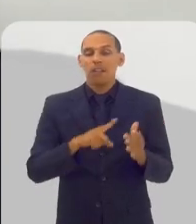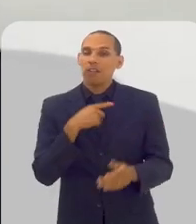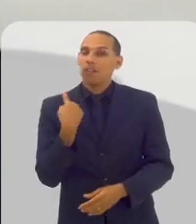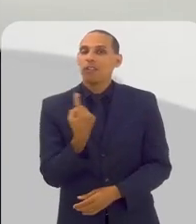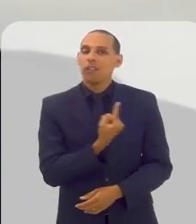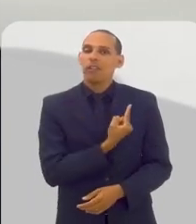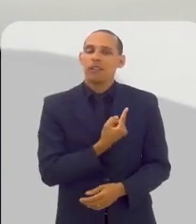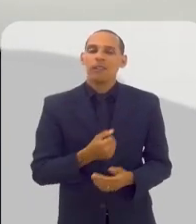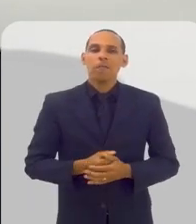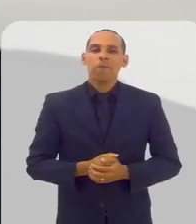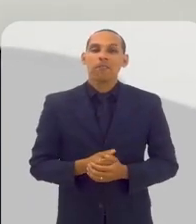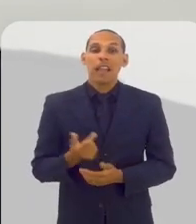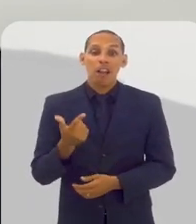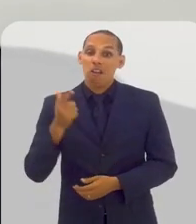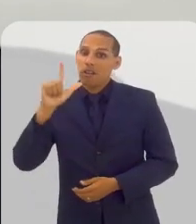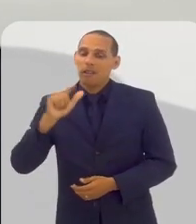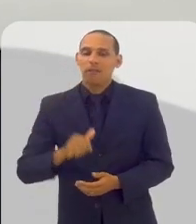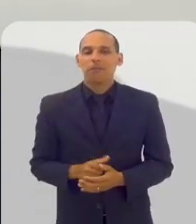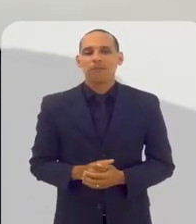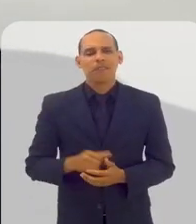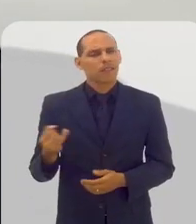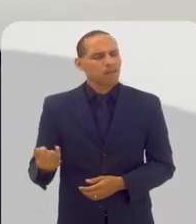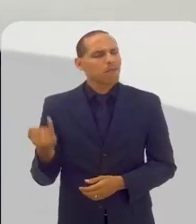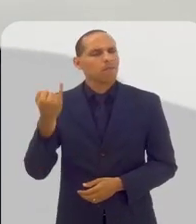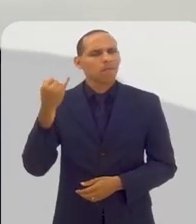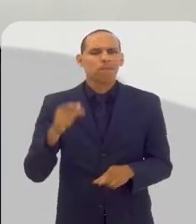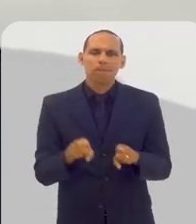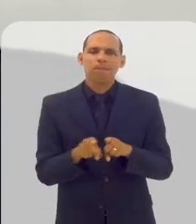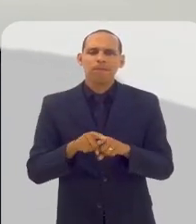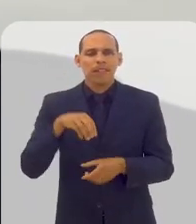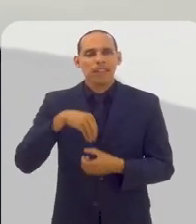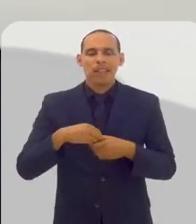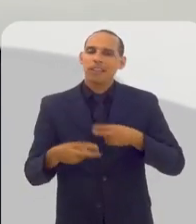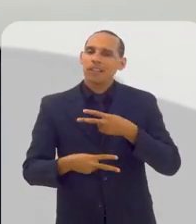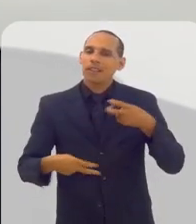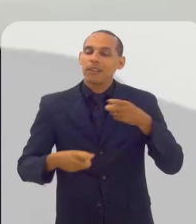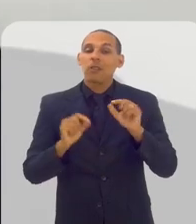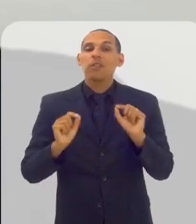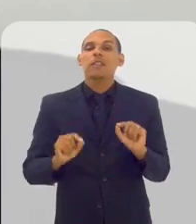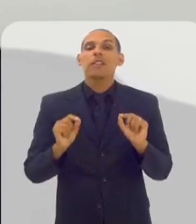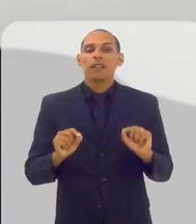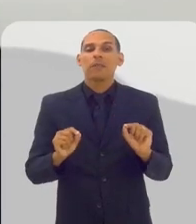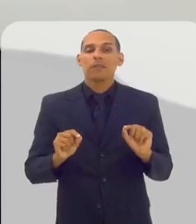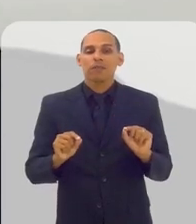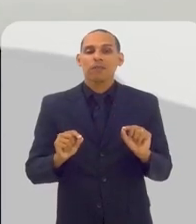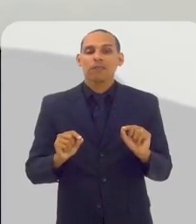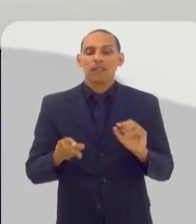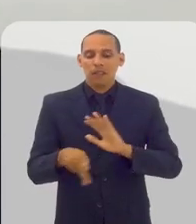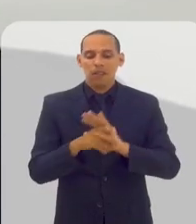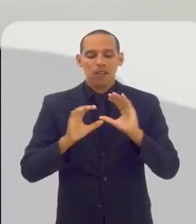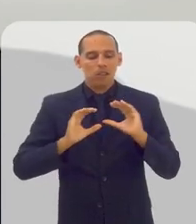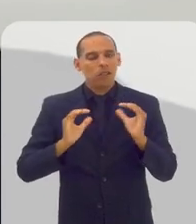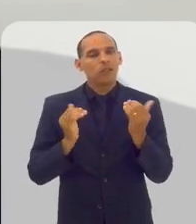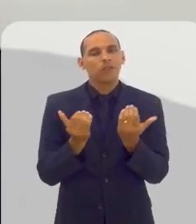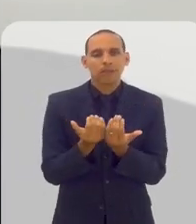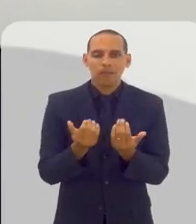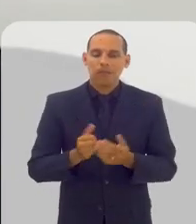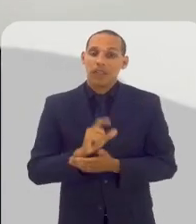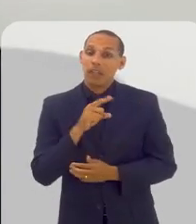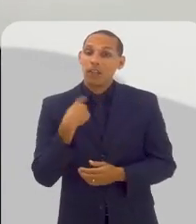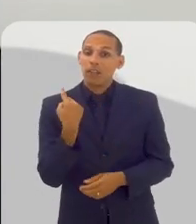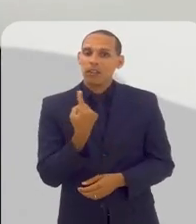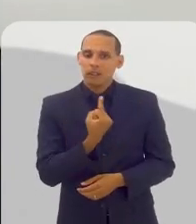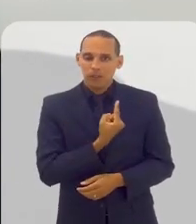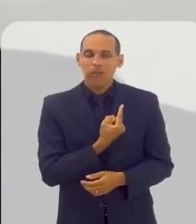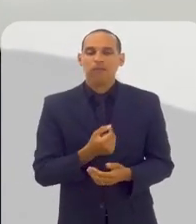que nós tem uma outra que é uma atividade importantíssima no Sebrae que atividade voltada para as comunidades